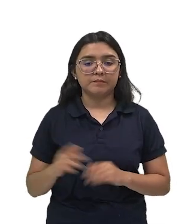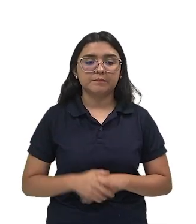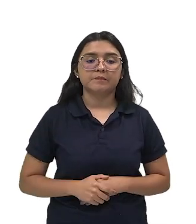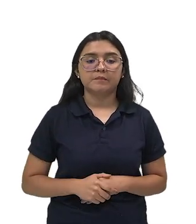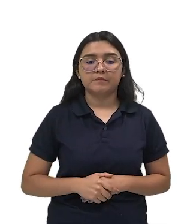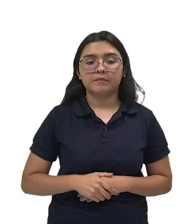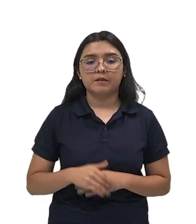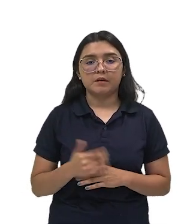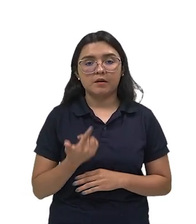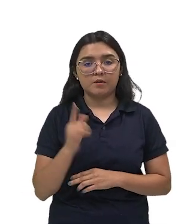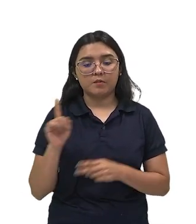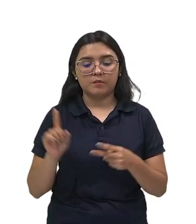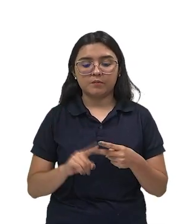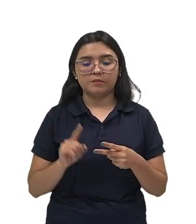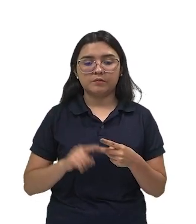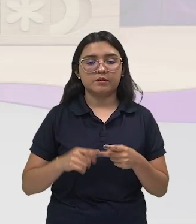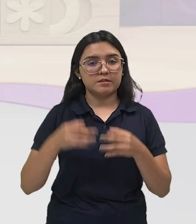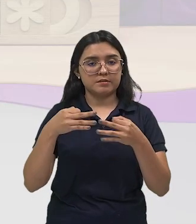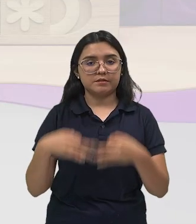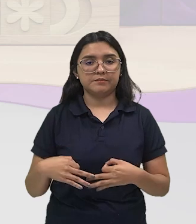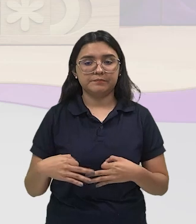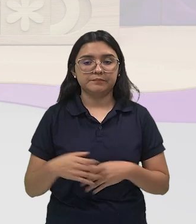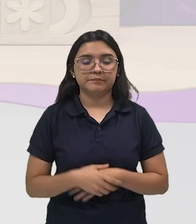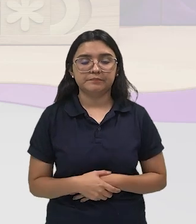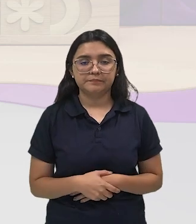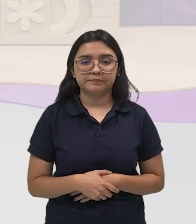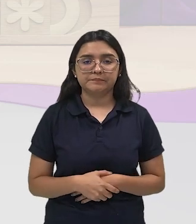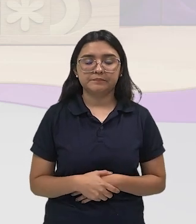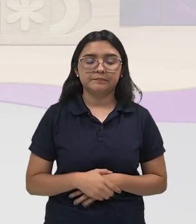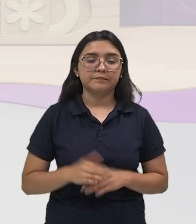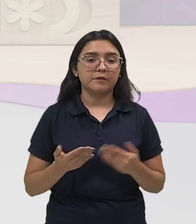exatinha. Beleza, meu povo? Muito bem.